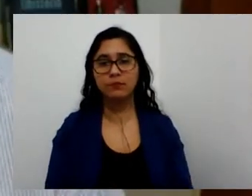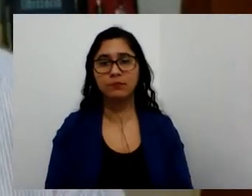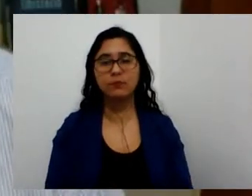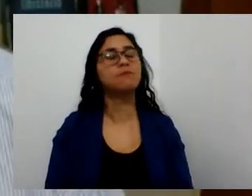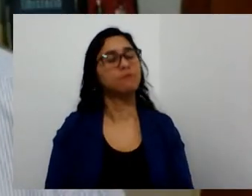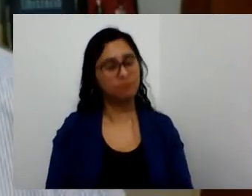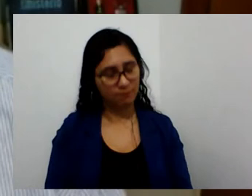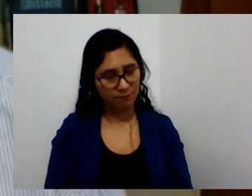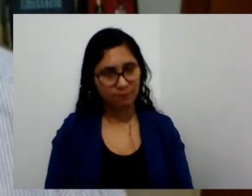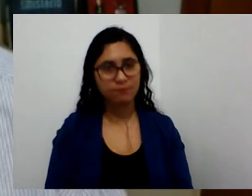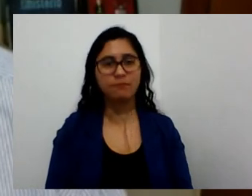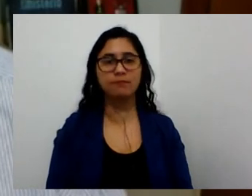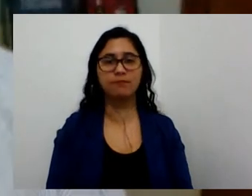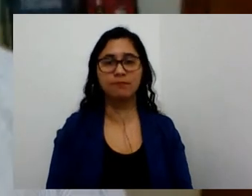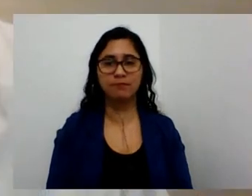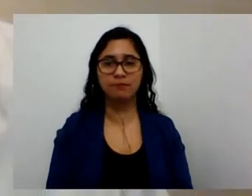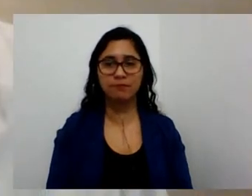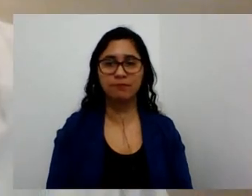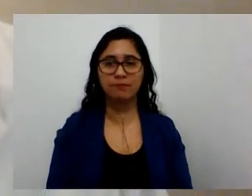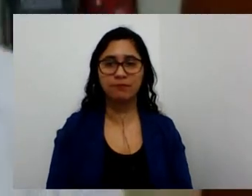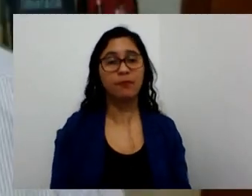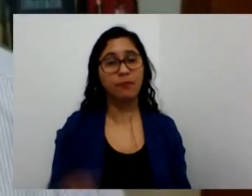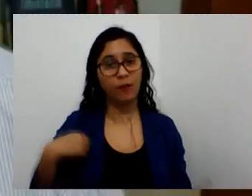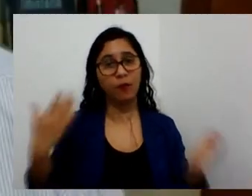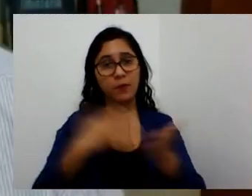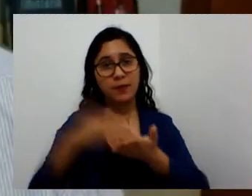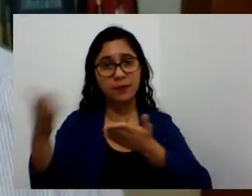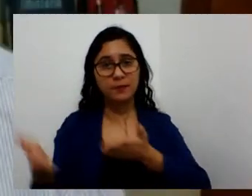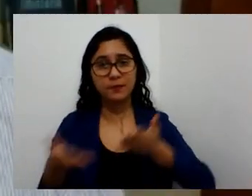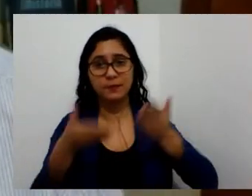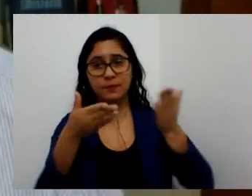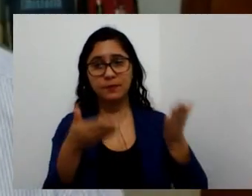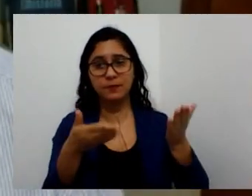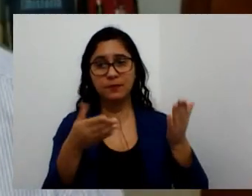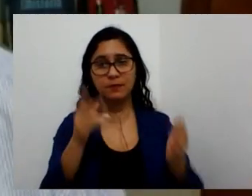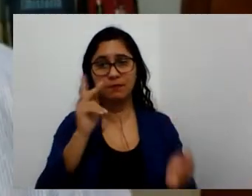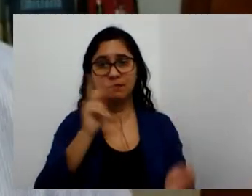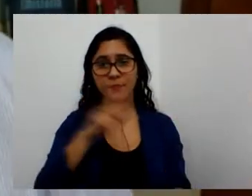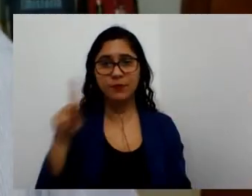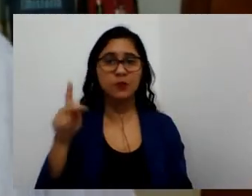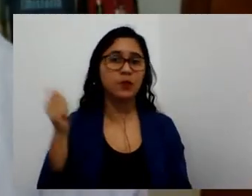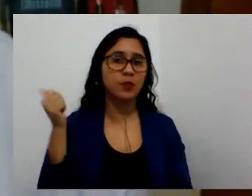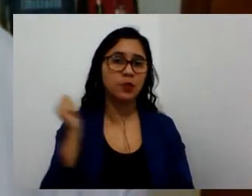então. Obrigado. Eu vou começar passando a palavra para a professora Jesus.